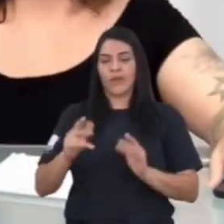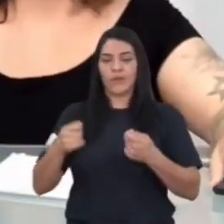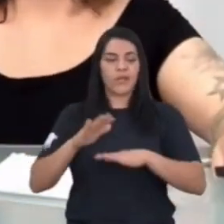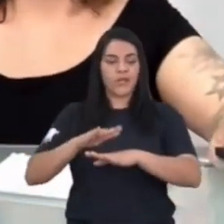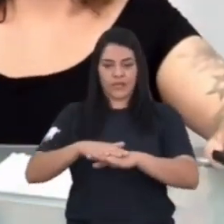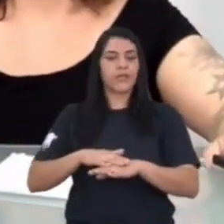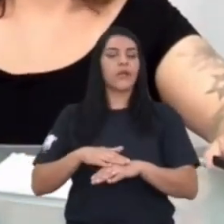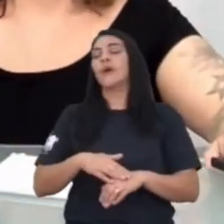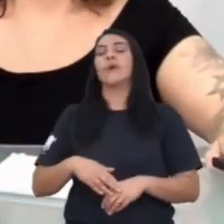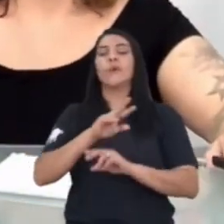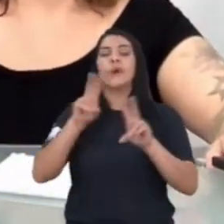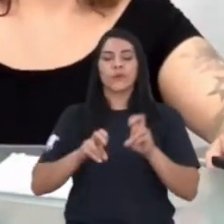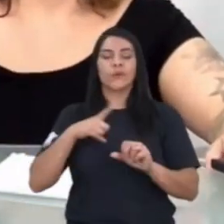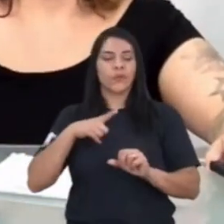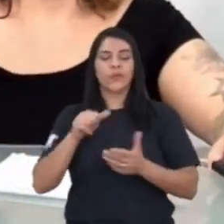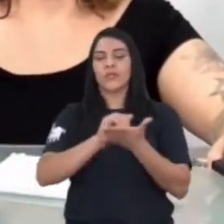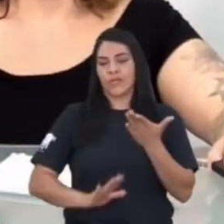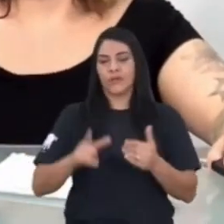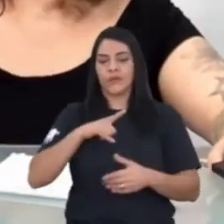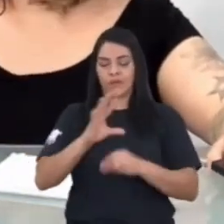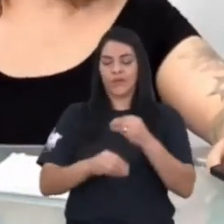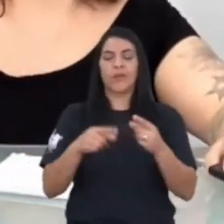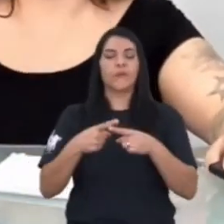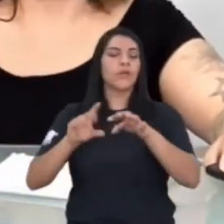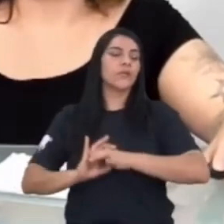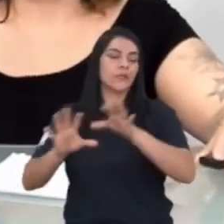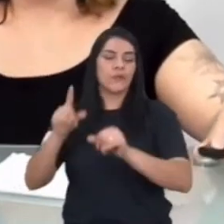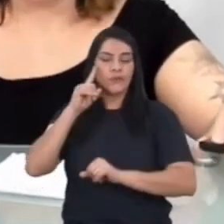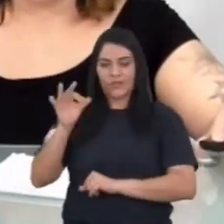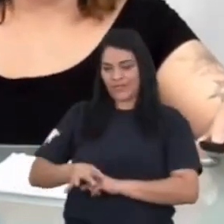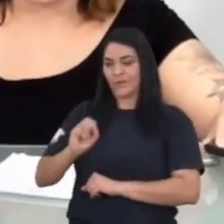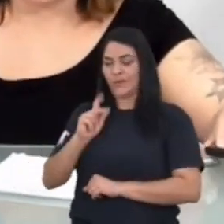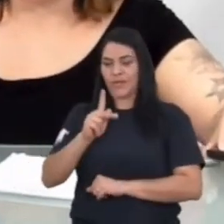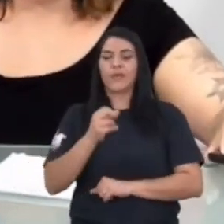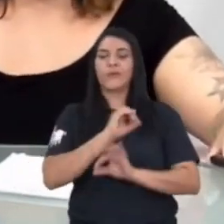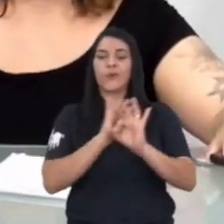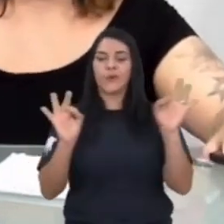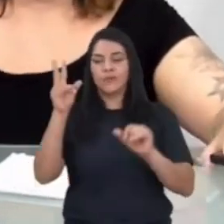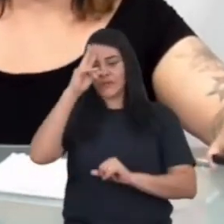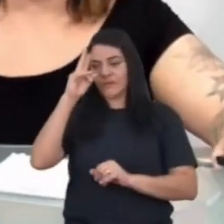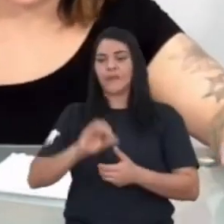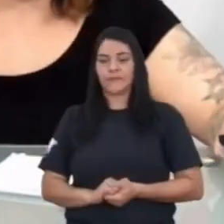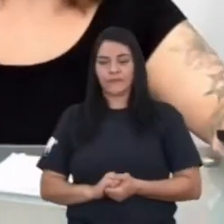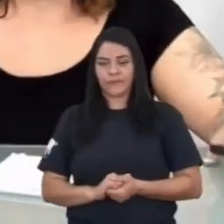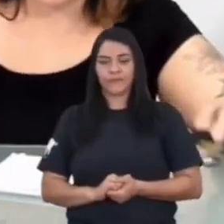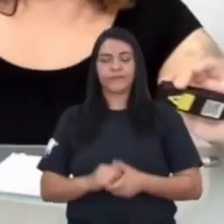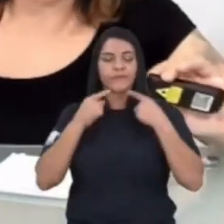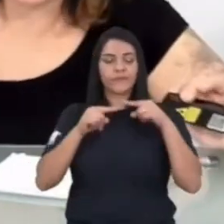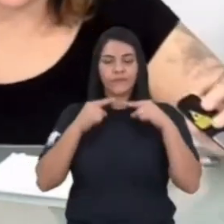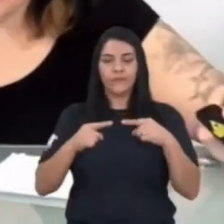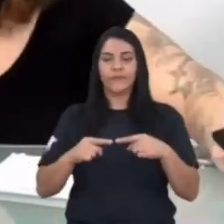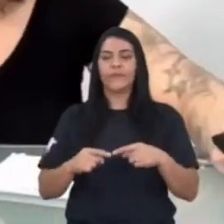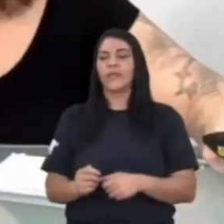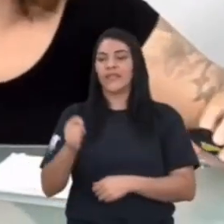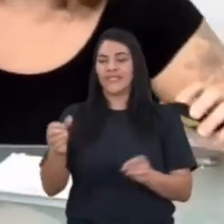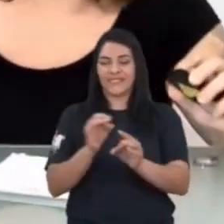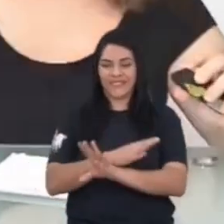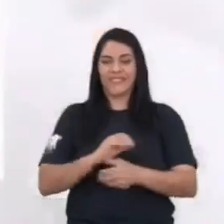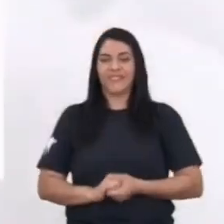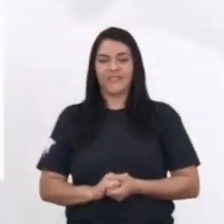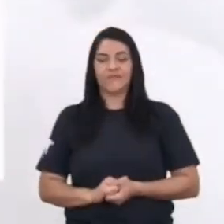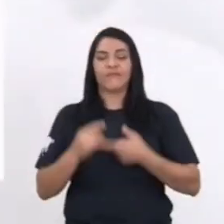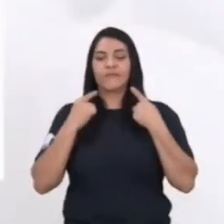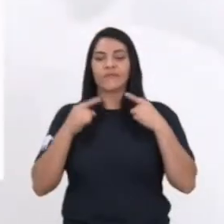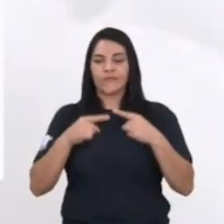essas atividades em termos de liberar ou atribuir, porque elas estarão disponíveis nessas datas. Ótimo, ótimo lembrar isso, Arlete. As discursivas, gente, prometo que tá acabando aqui, viu?